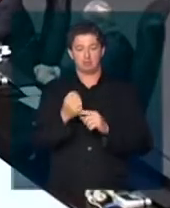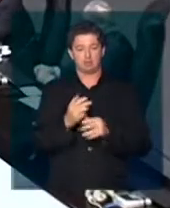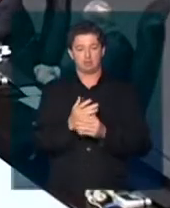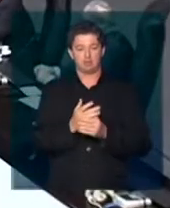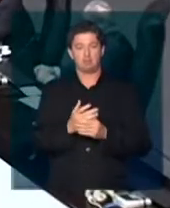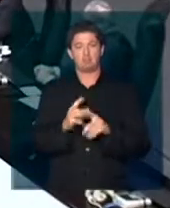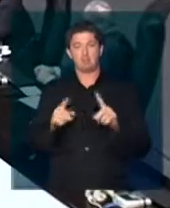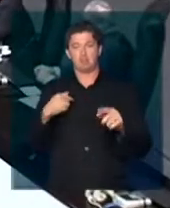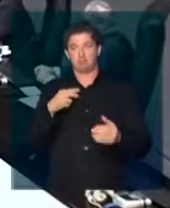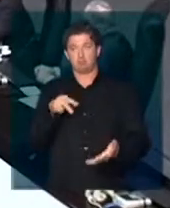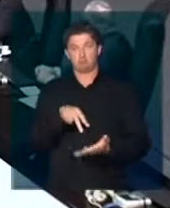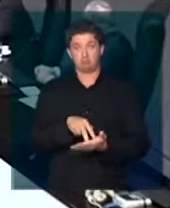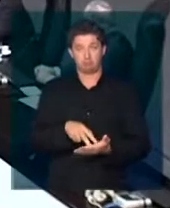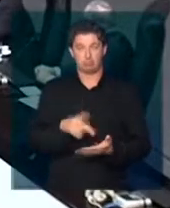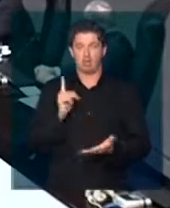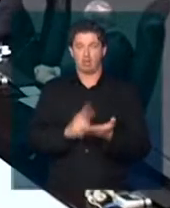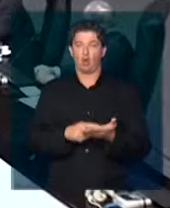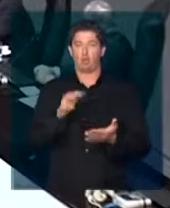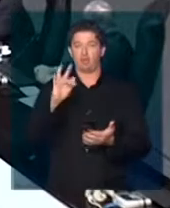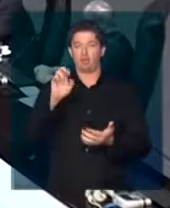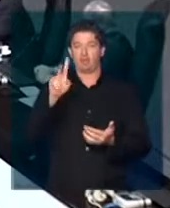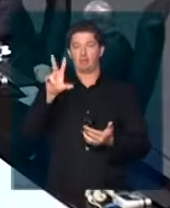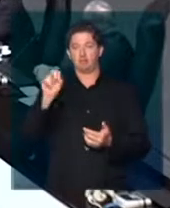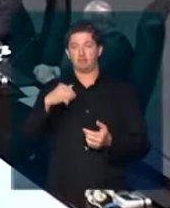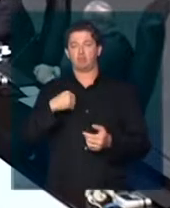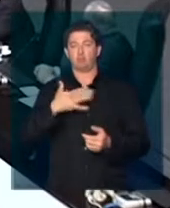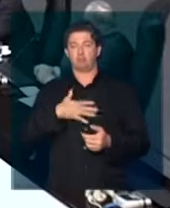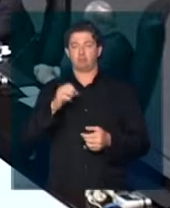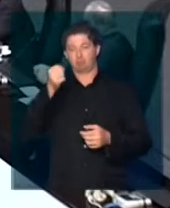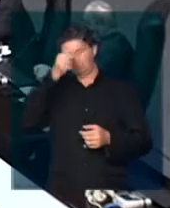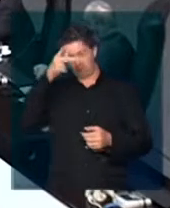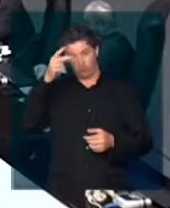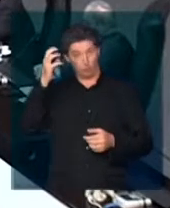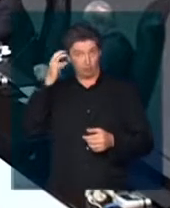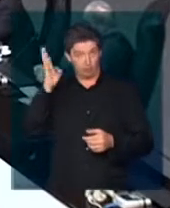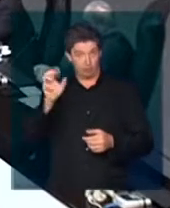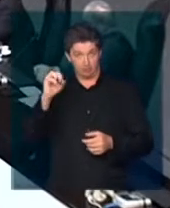me trouxe aqui foi o Pacto Federativo. Eu tive o privilégio de ser prefeito de Cuiabá.